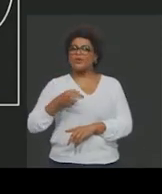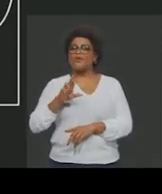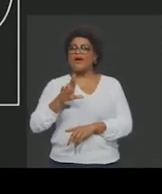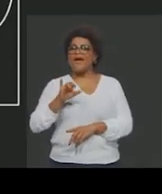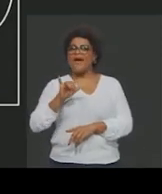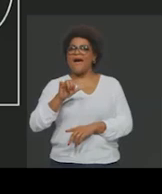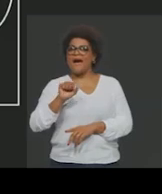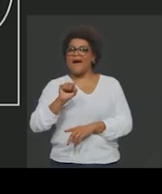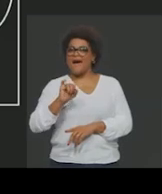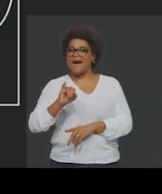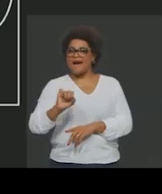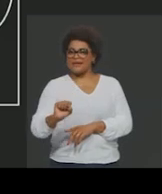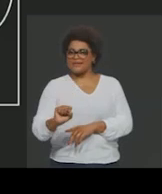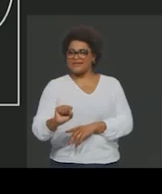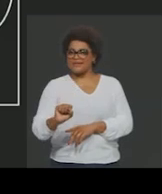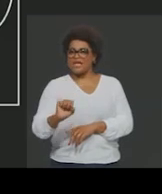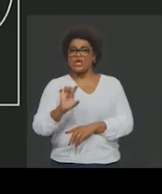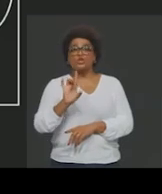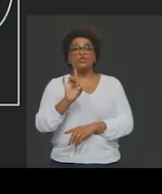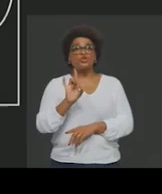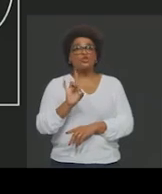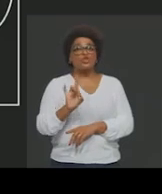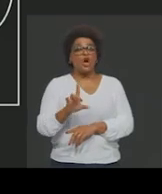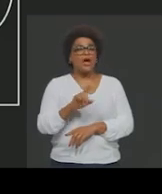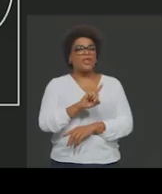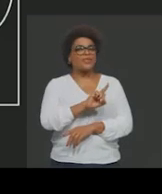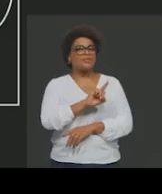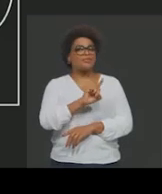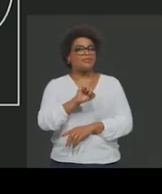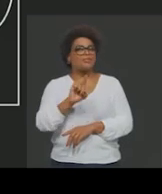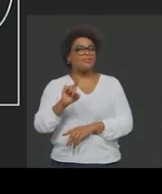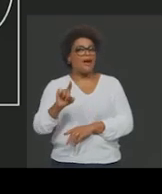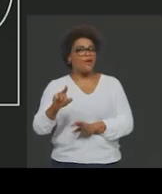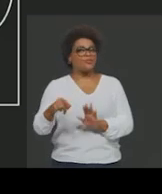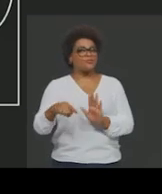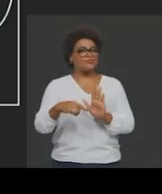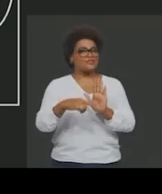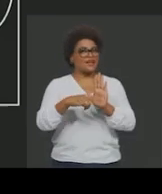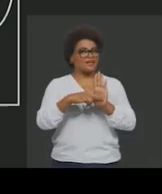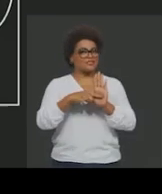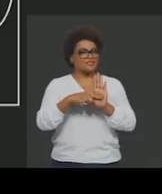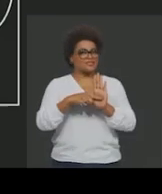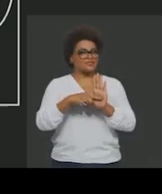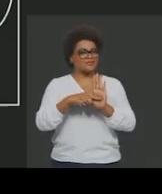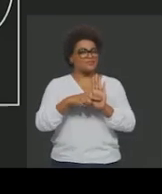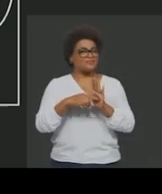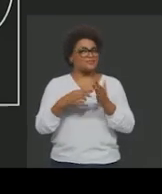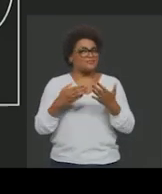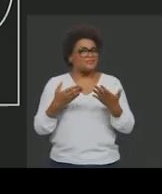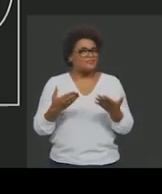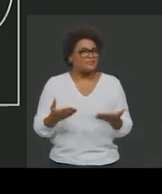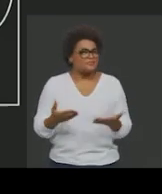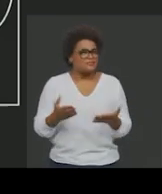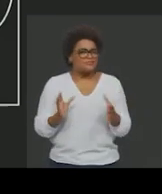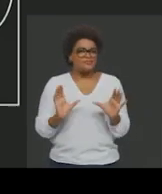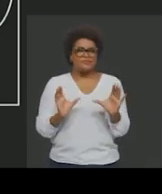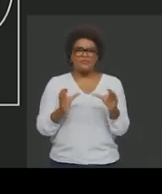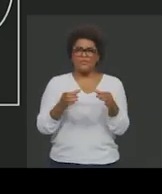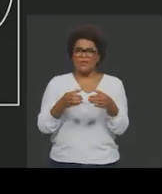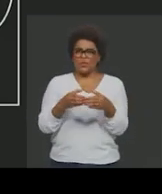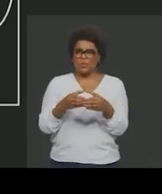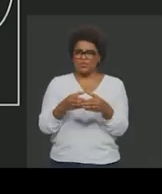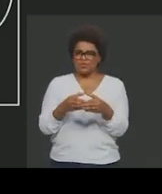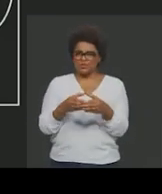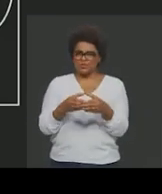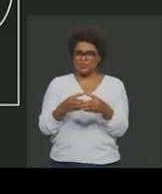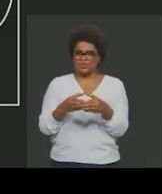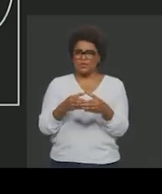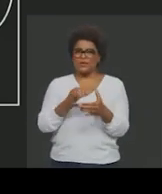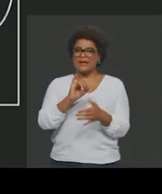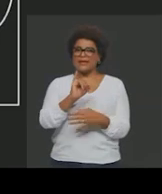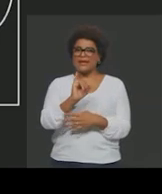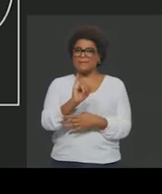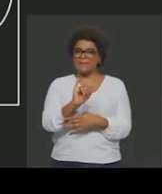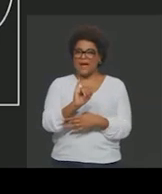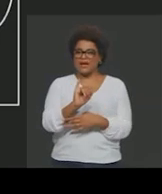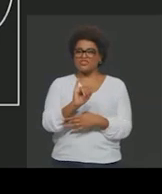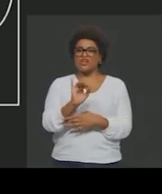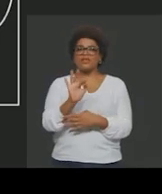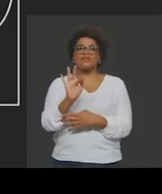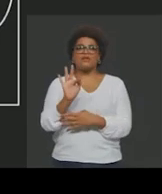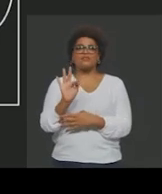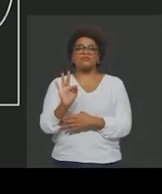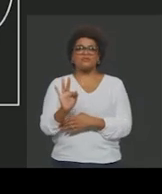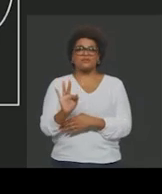deu só os não negativos. Então, qual que é o conjunto imagem da função? Os reais não negativos. Ou seja,